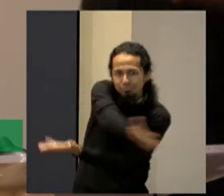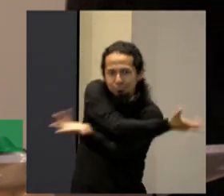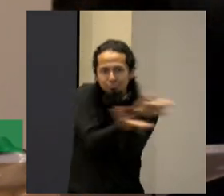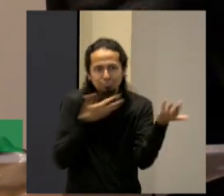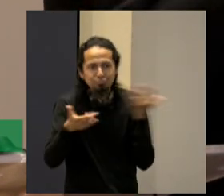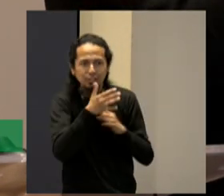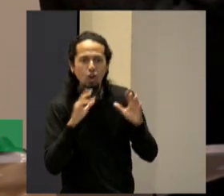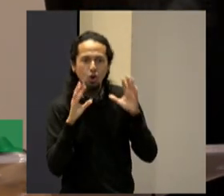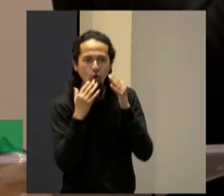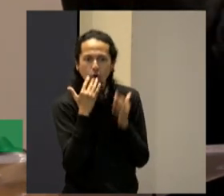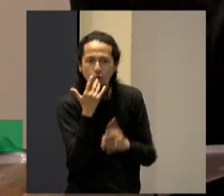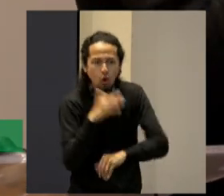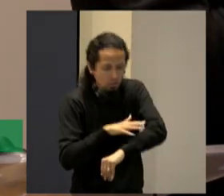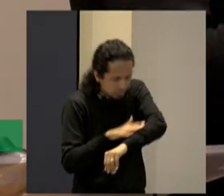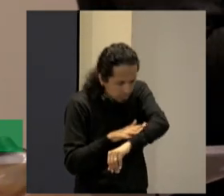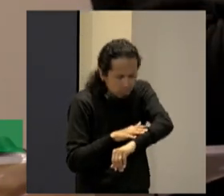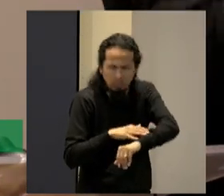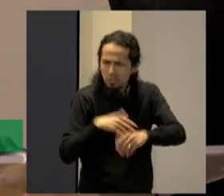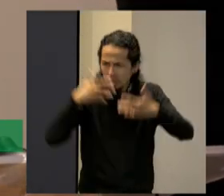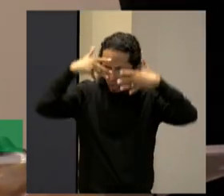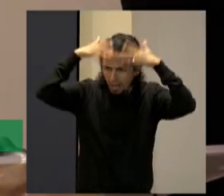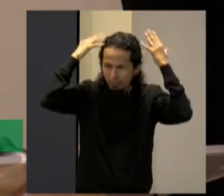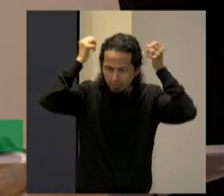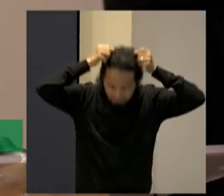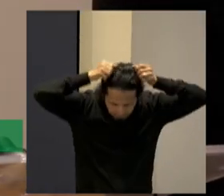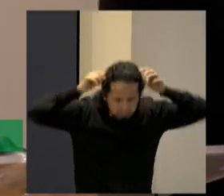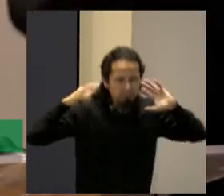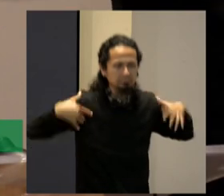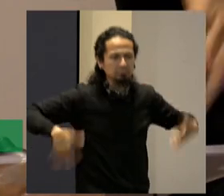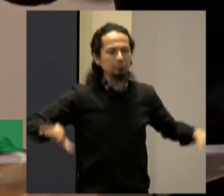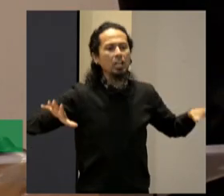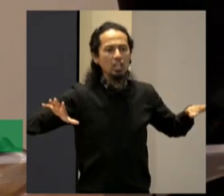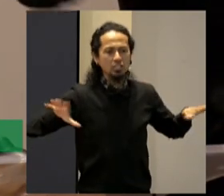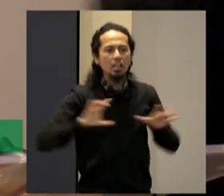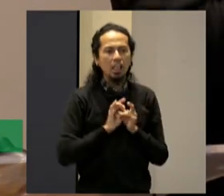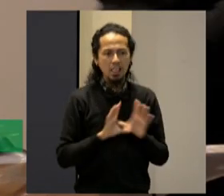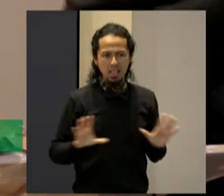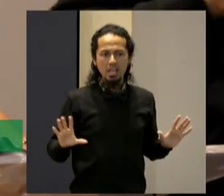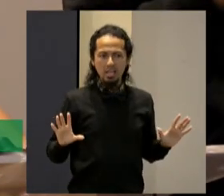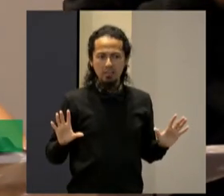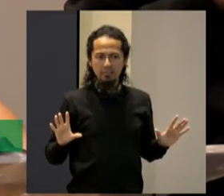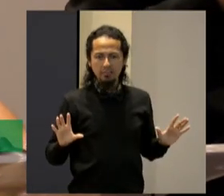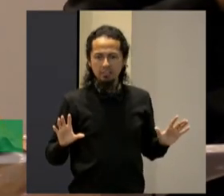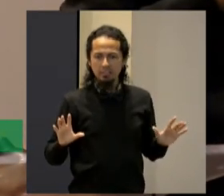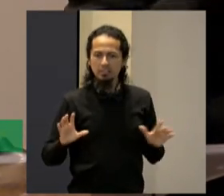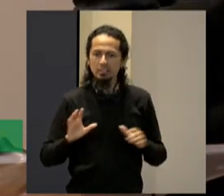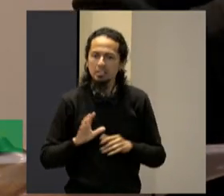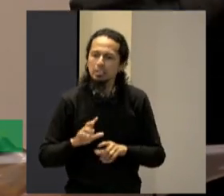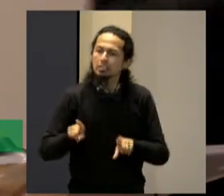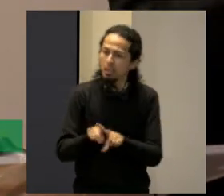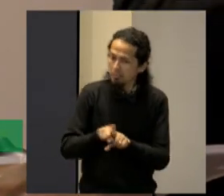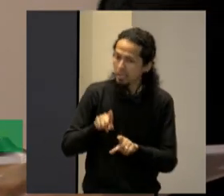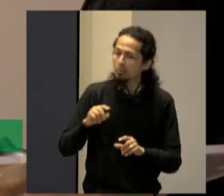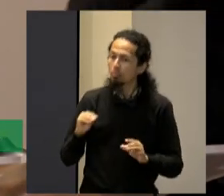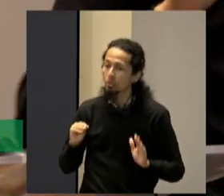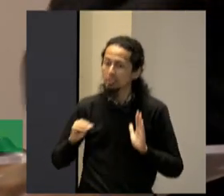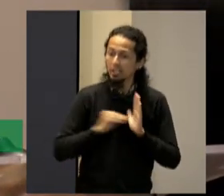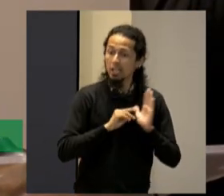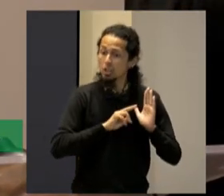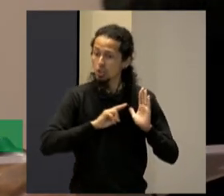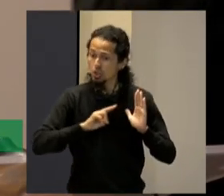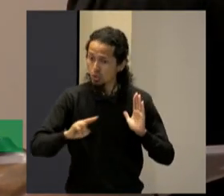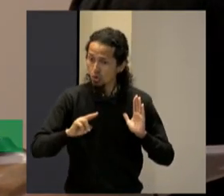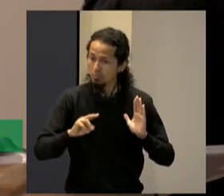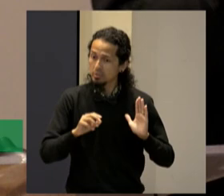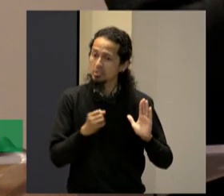nossos cachos, os nossos cabelos, e começamos a nomear os nossos filhos com nomes africanos. Exemplo, Márcio de Souza